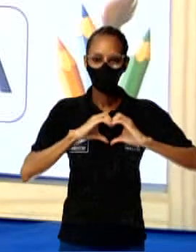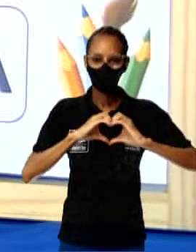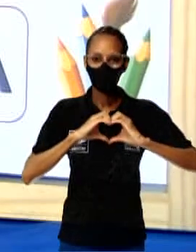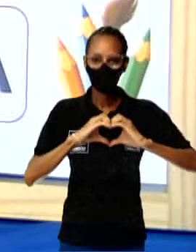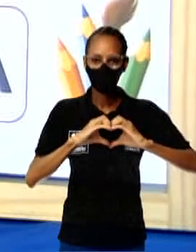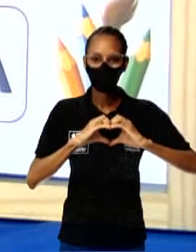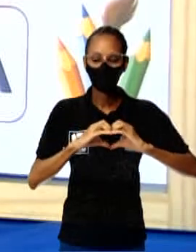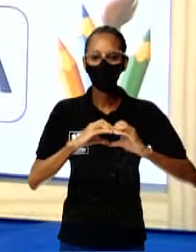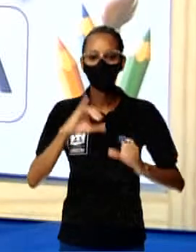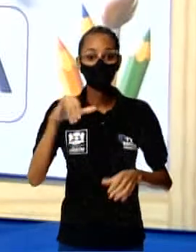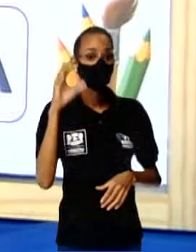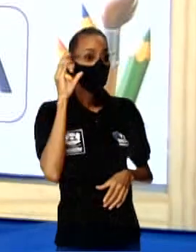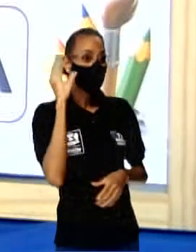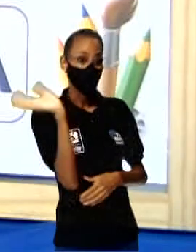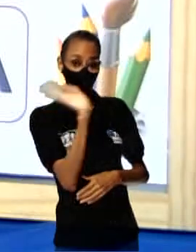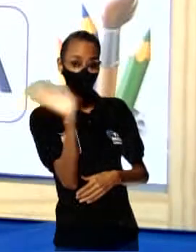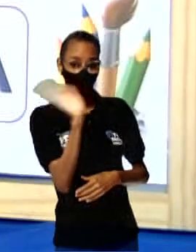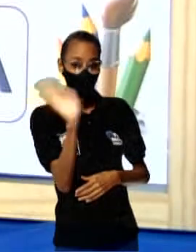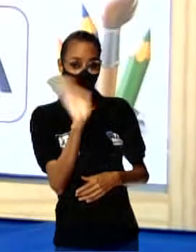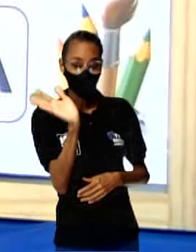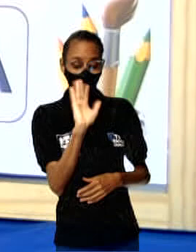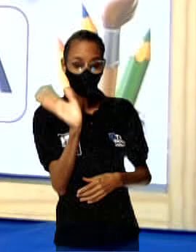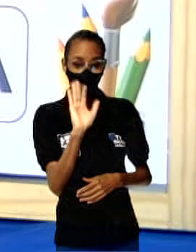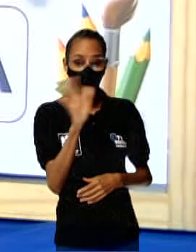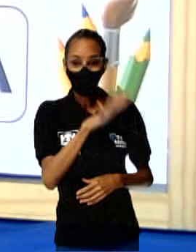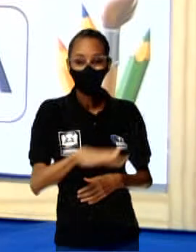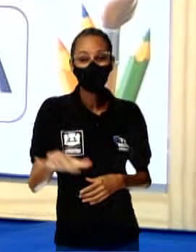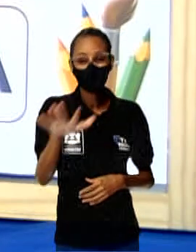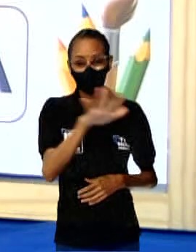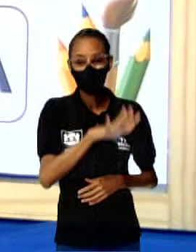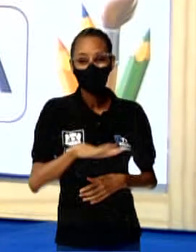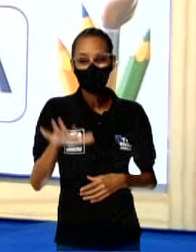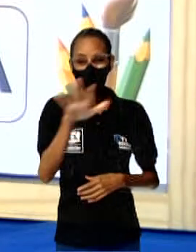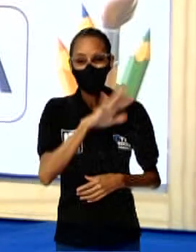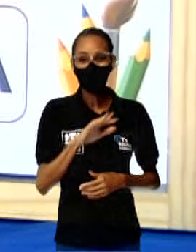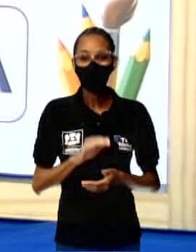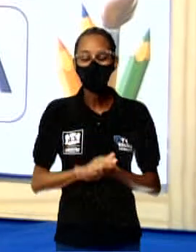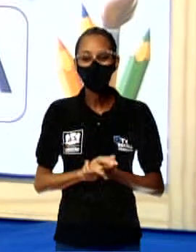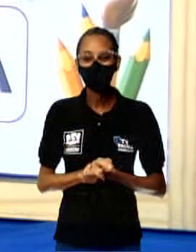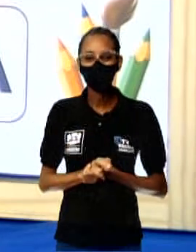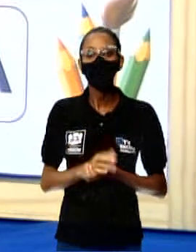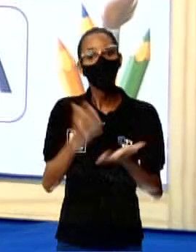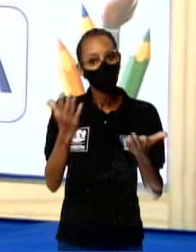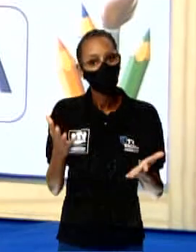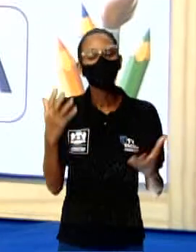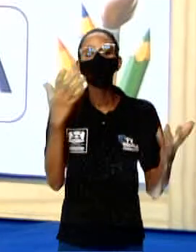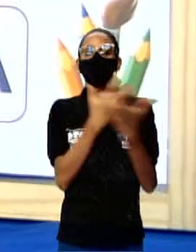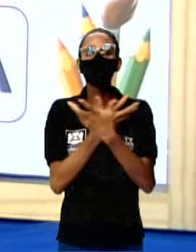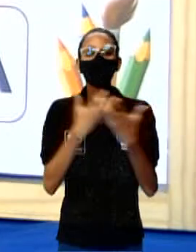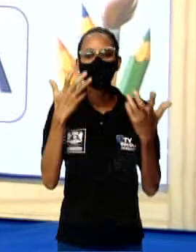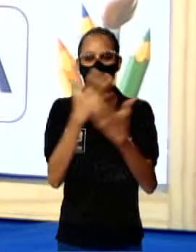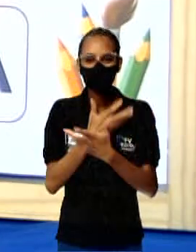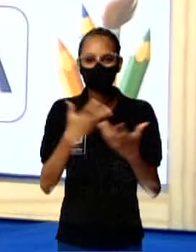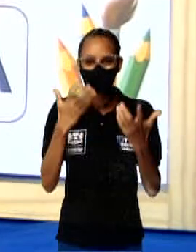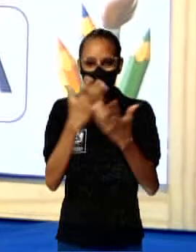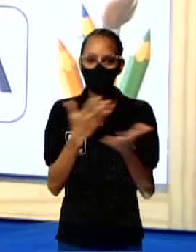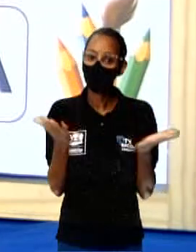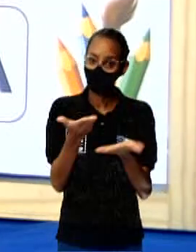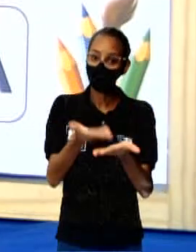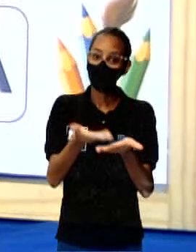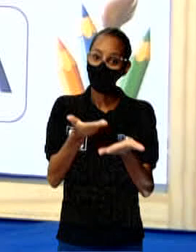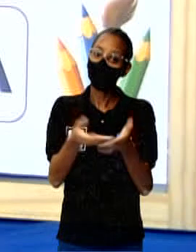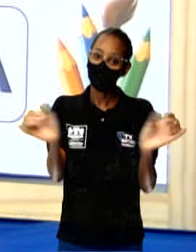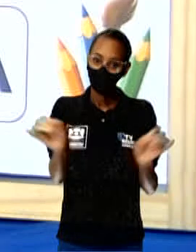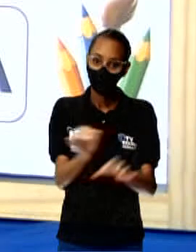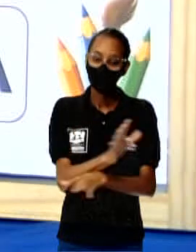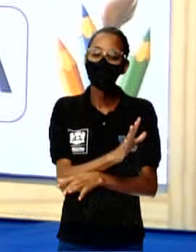como é que diz Juca Tchau pessoal isso vamos cantar Juca para nossa aula